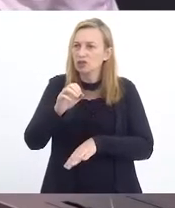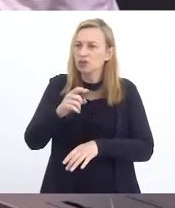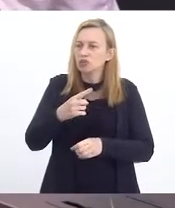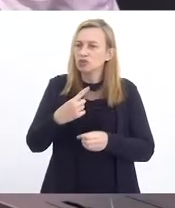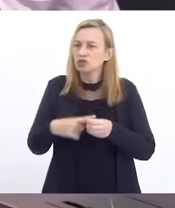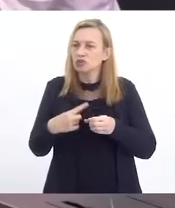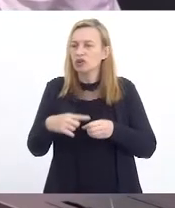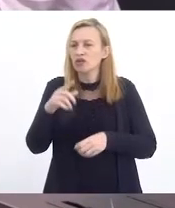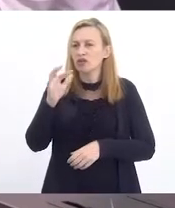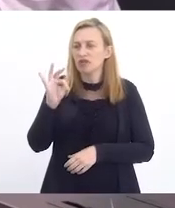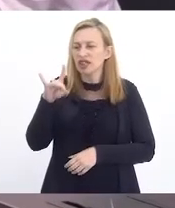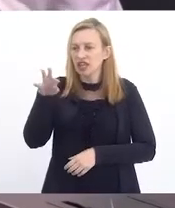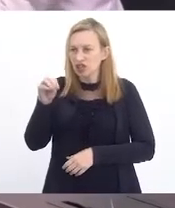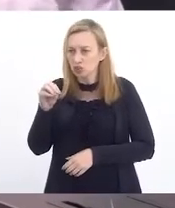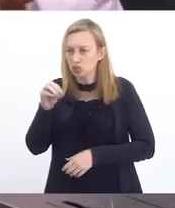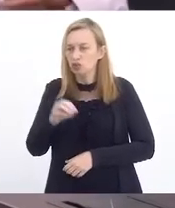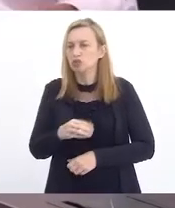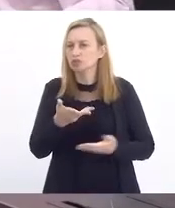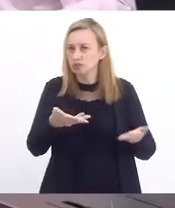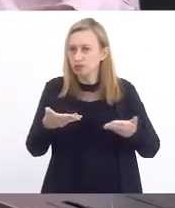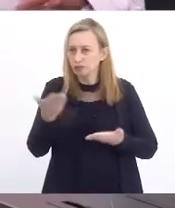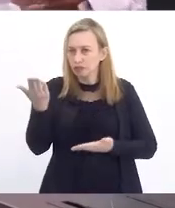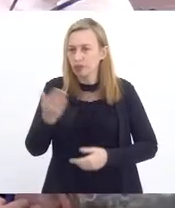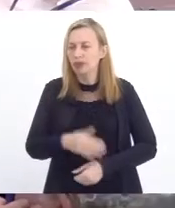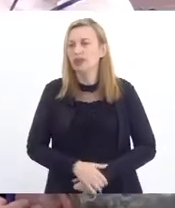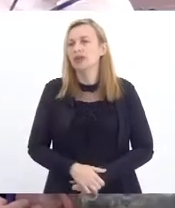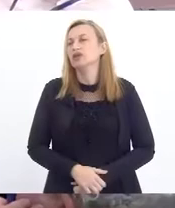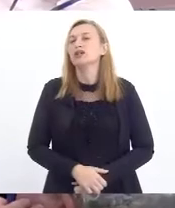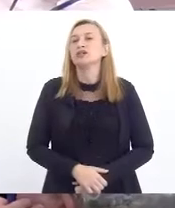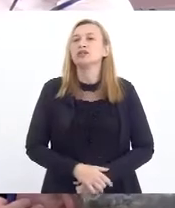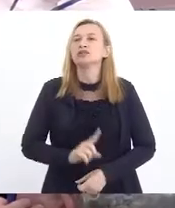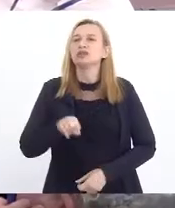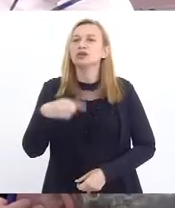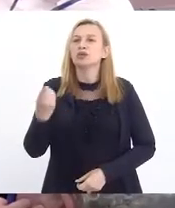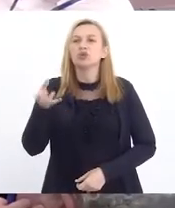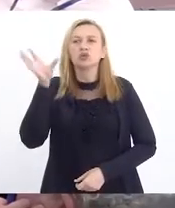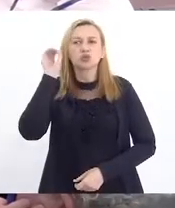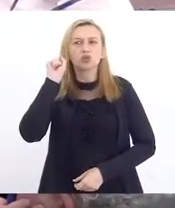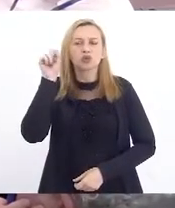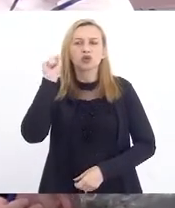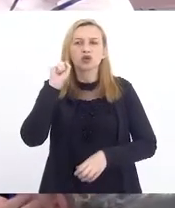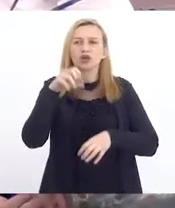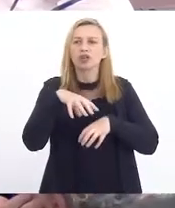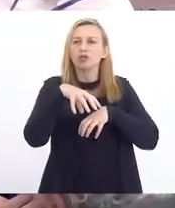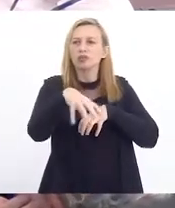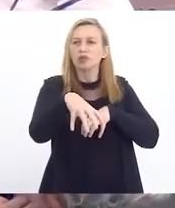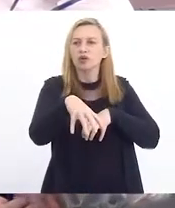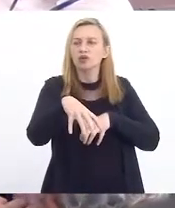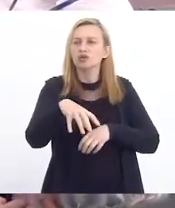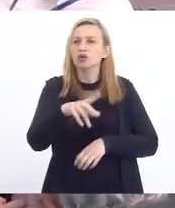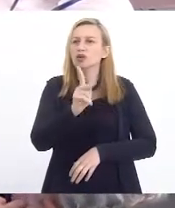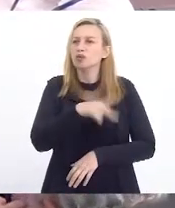Cid. Com gentileza. E depois nós vamos ouvir remotamente